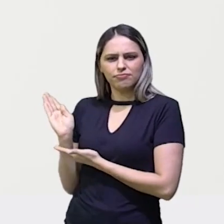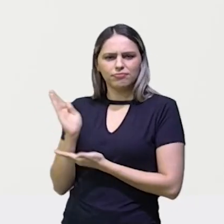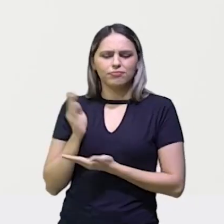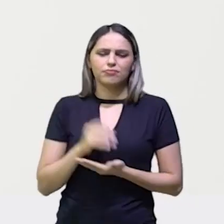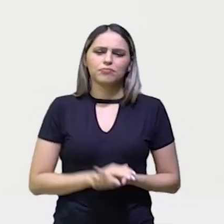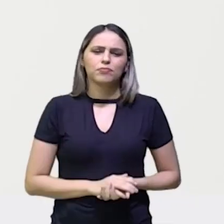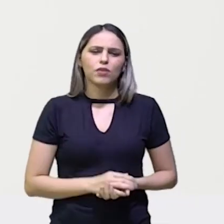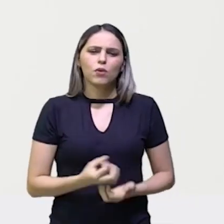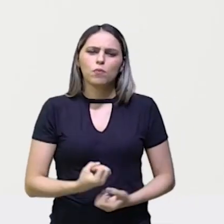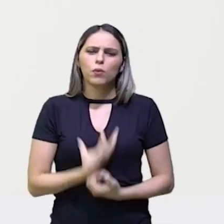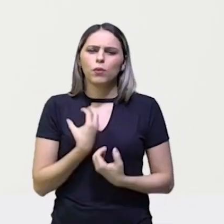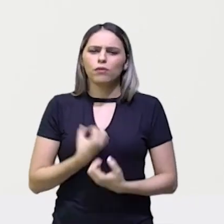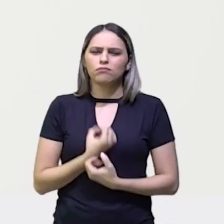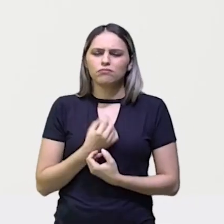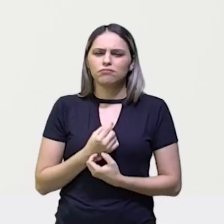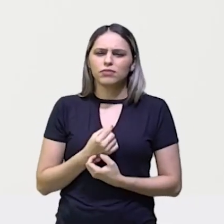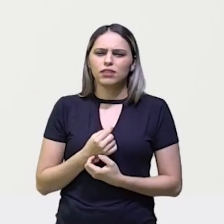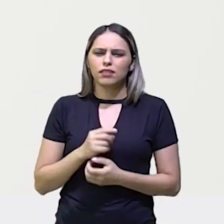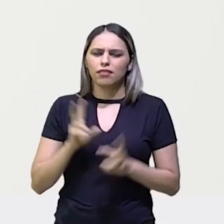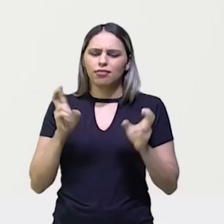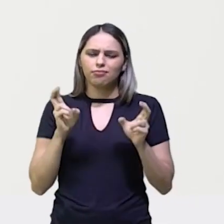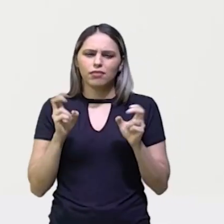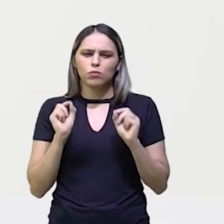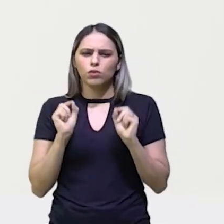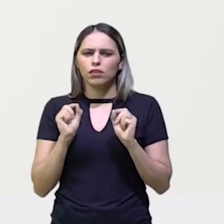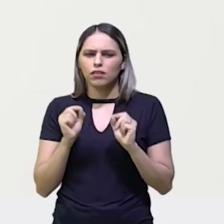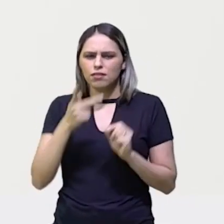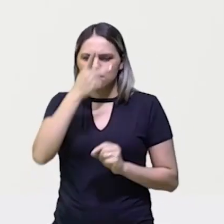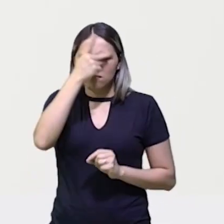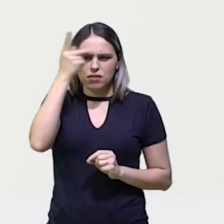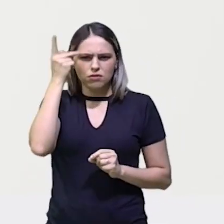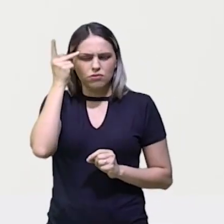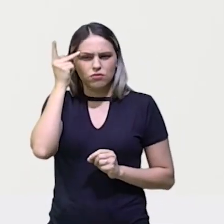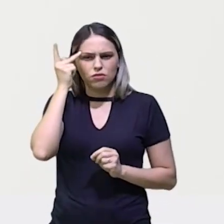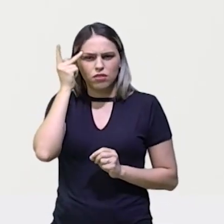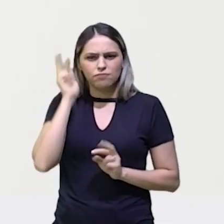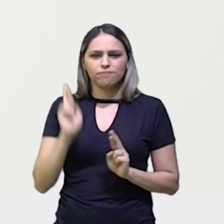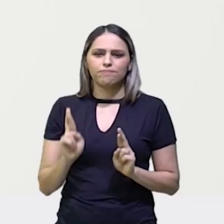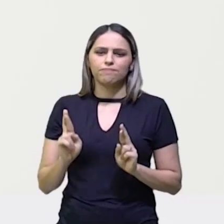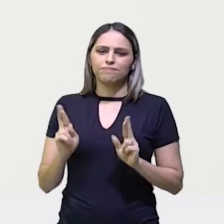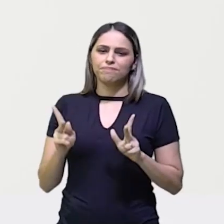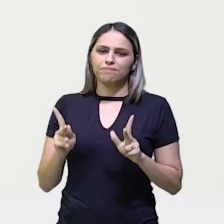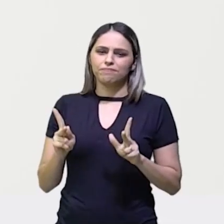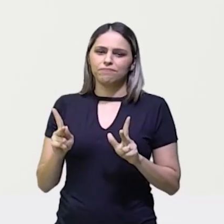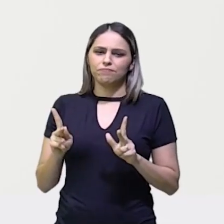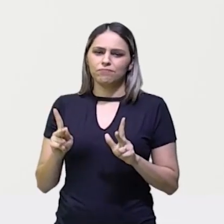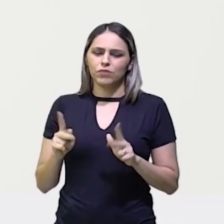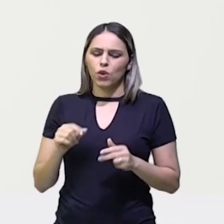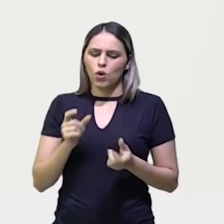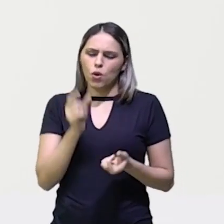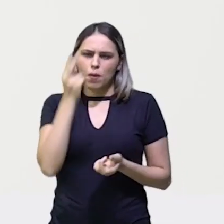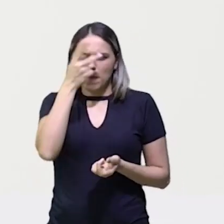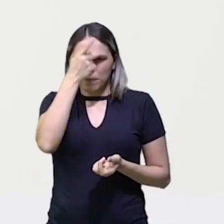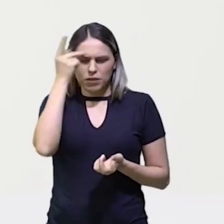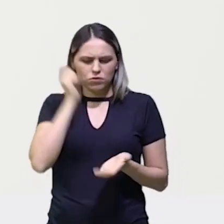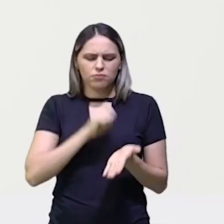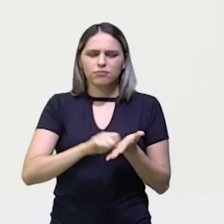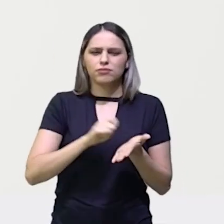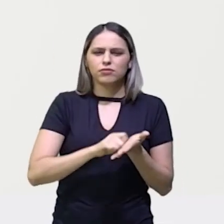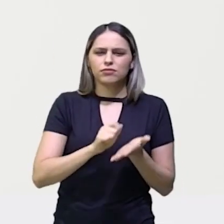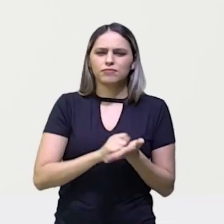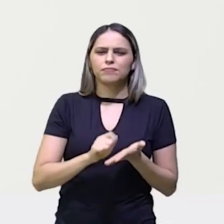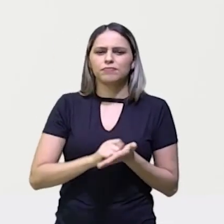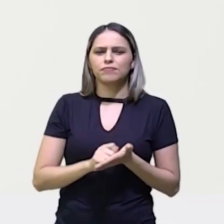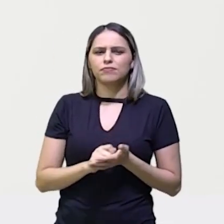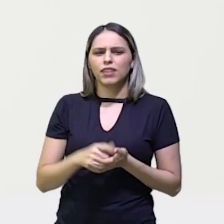título aqui, ó, Pessoas são diferentes, de Ruth Rocha. Vamos ler o nosso trechinho do nosso poema.